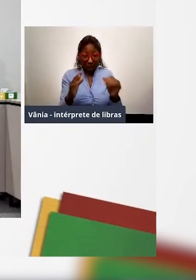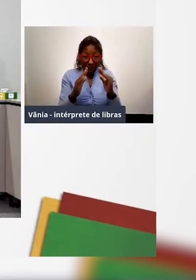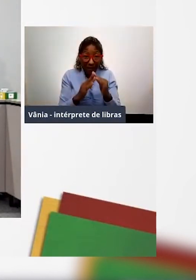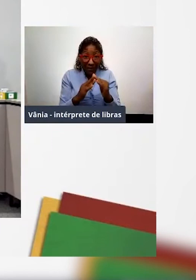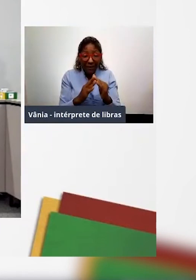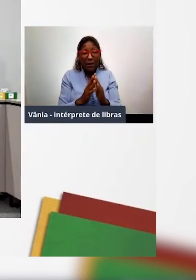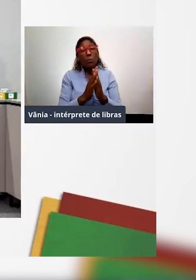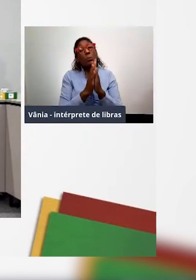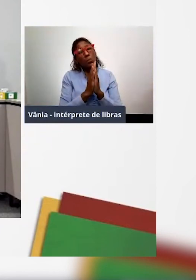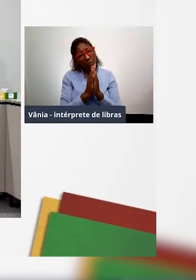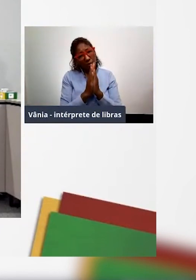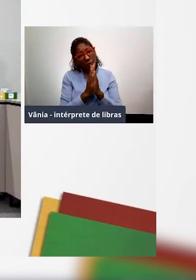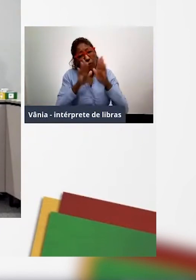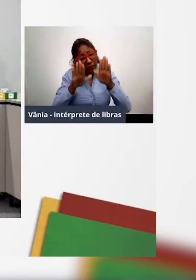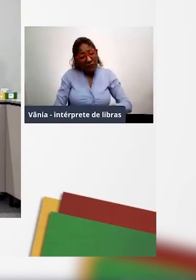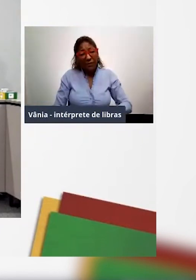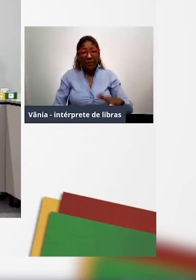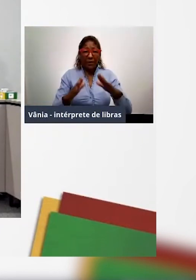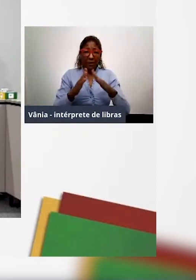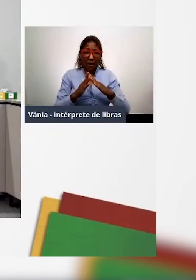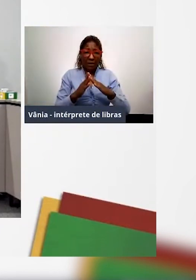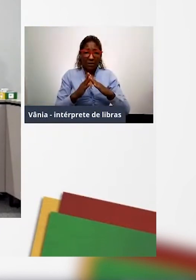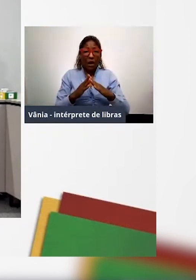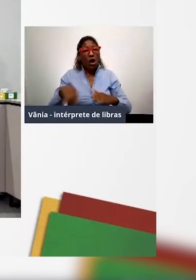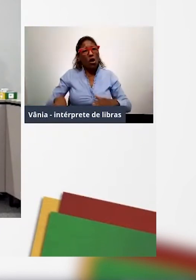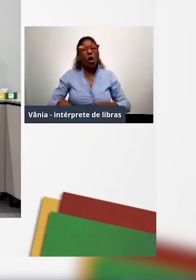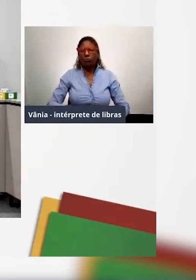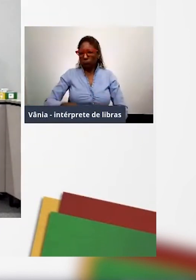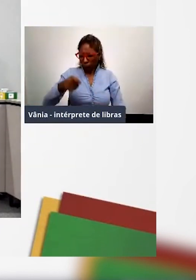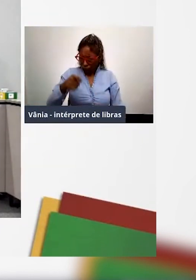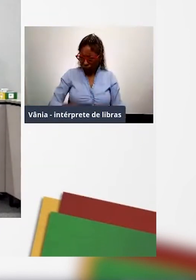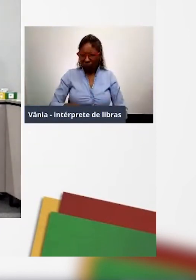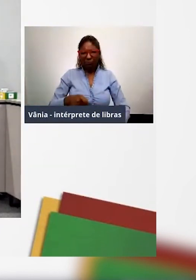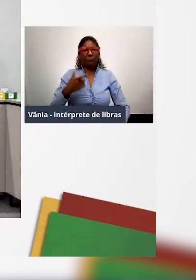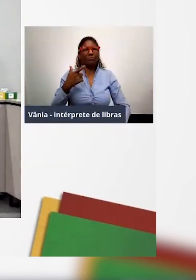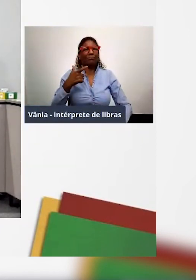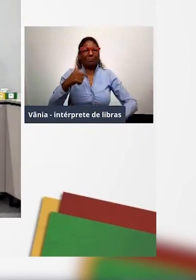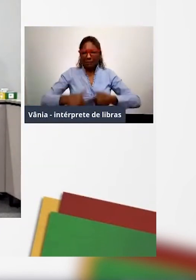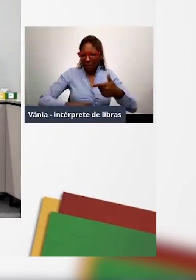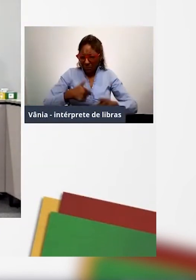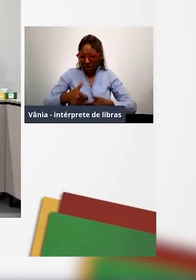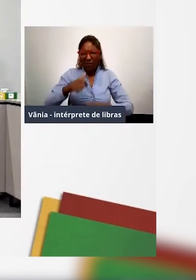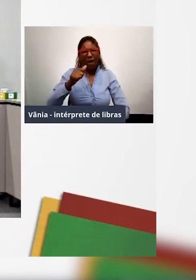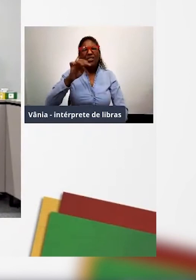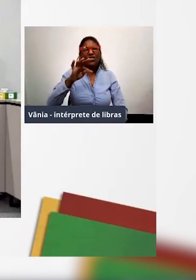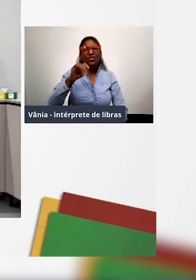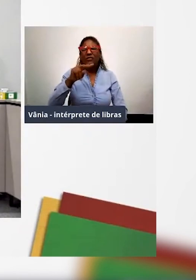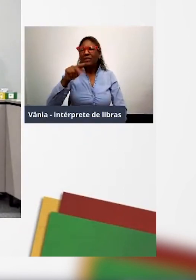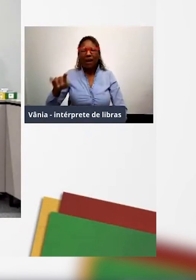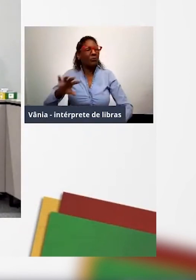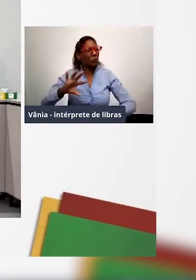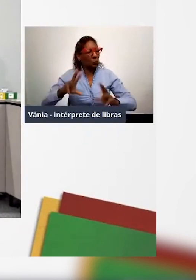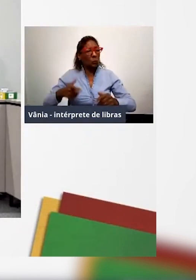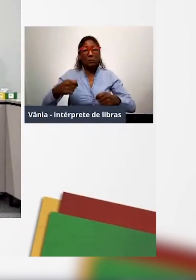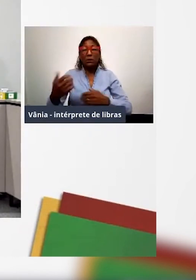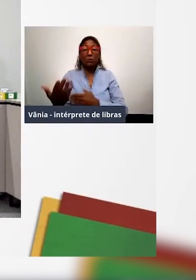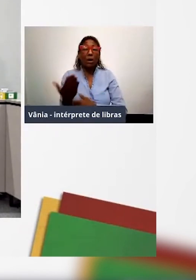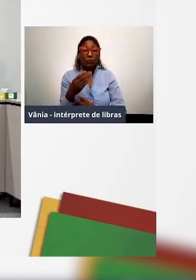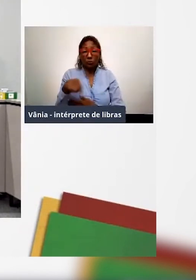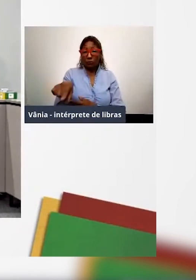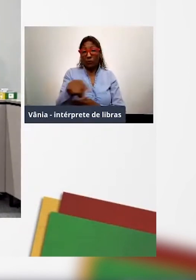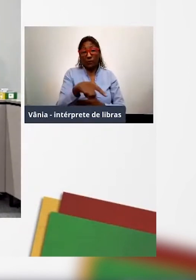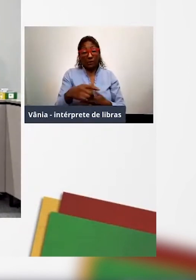casa. Nós vamos sim suspender o máximo de atividades o possível, porque precisamos da colaboração de